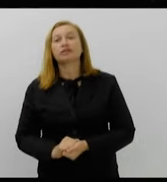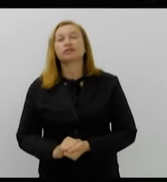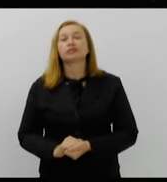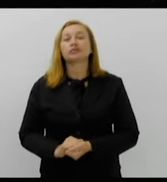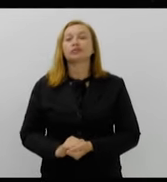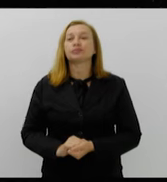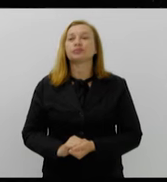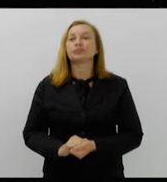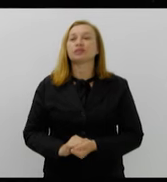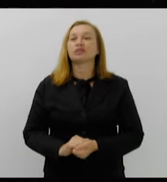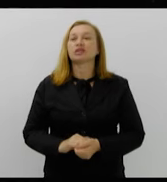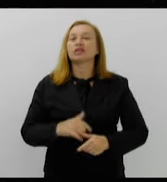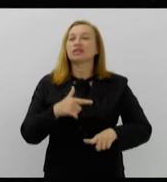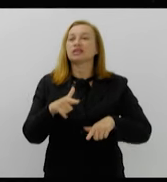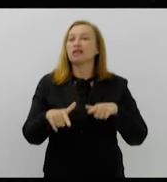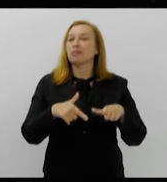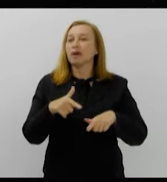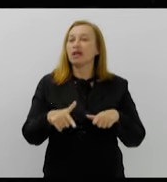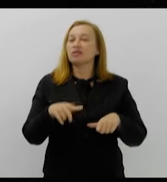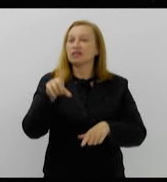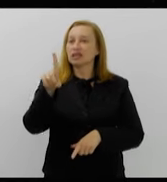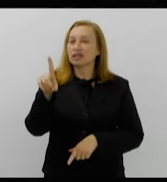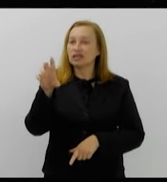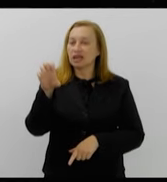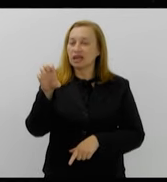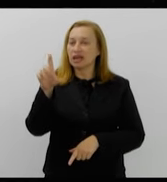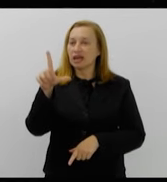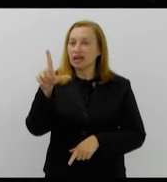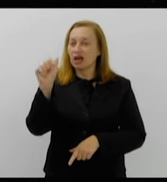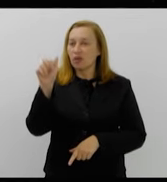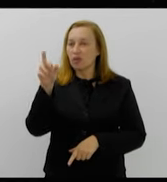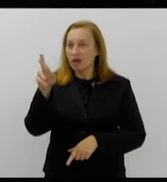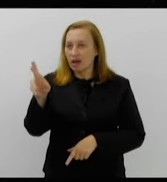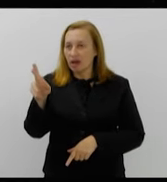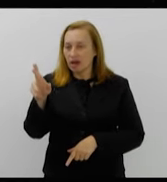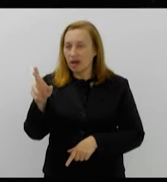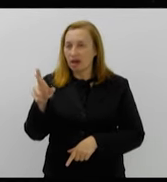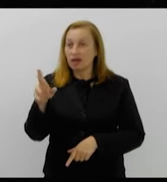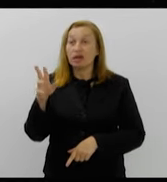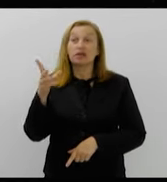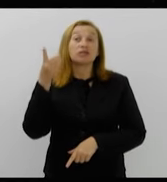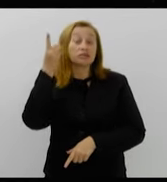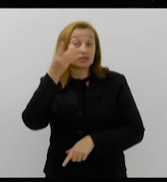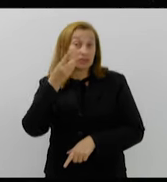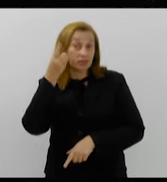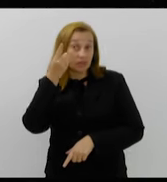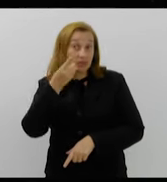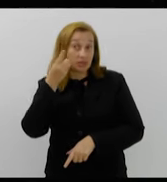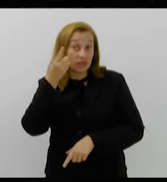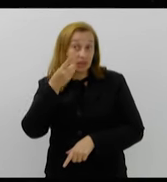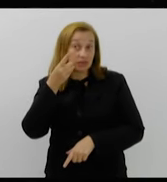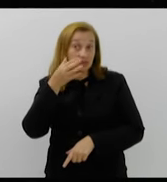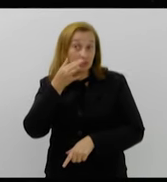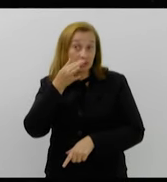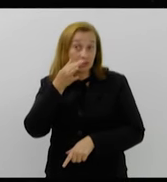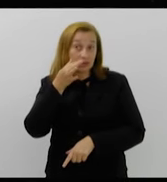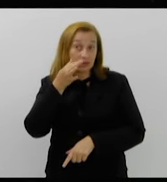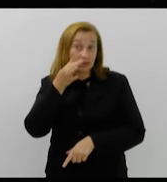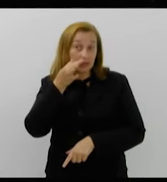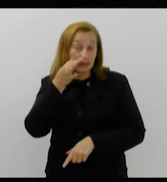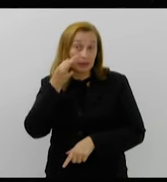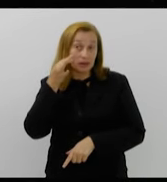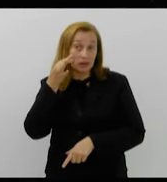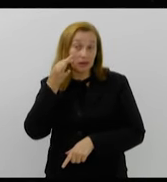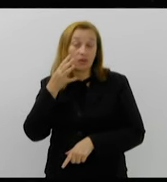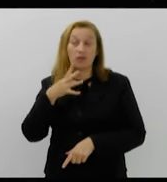operação delaware que o deputado Serafim conhece bem